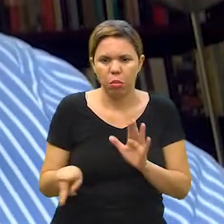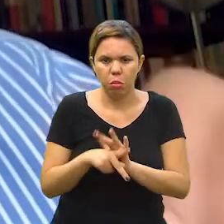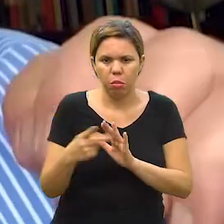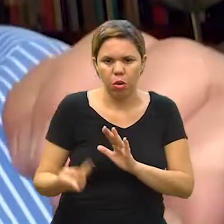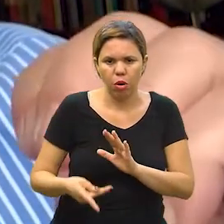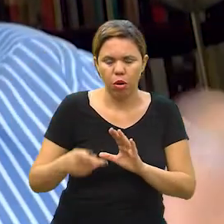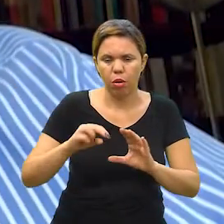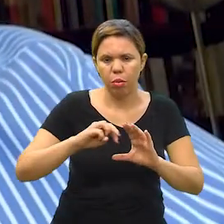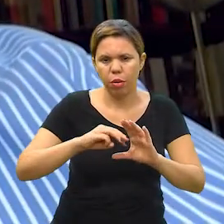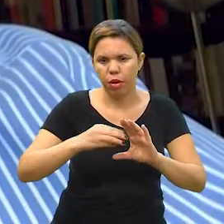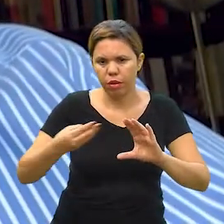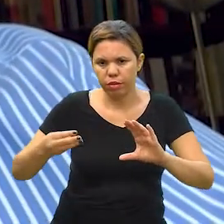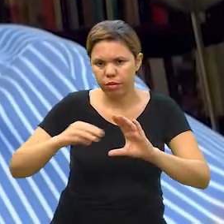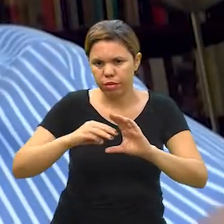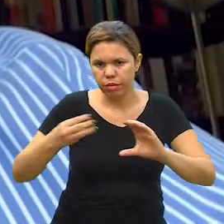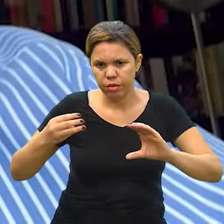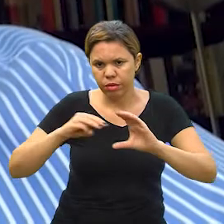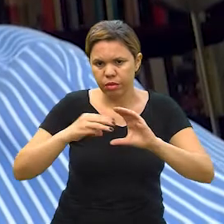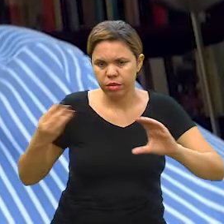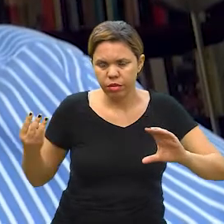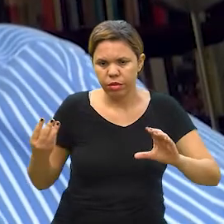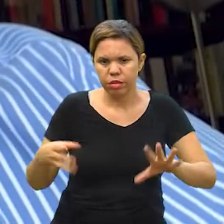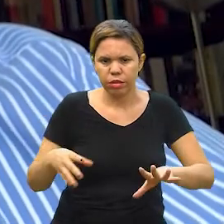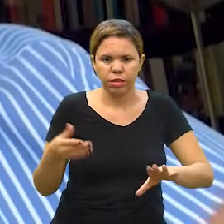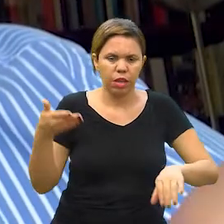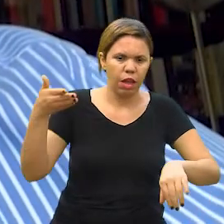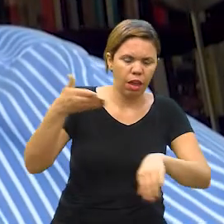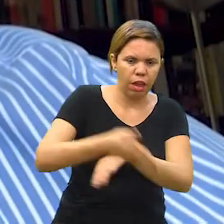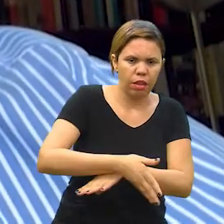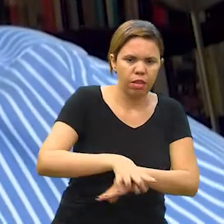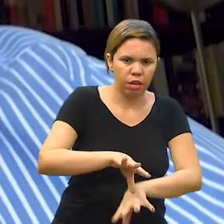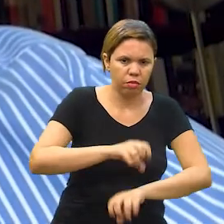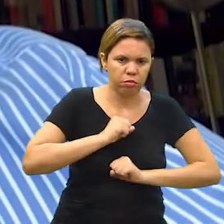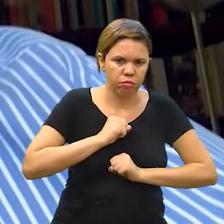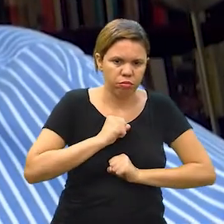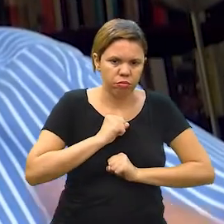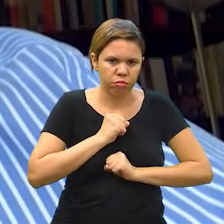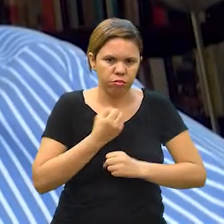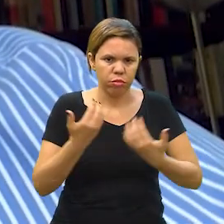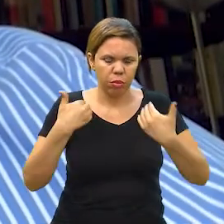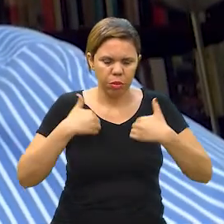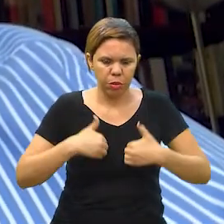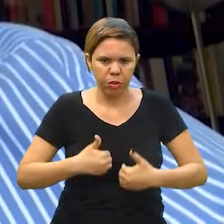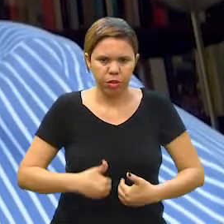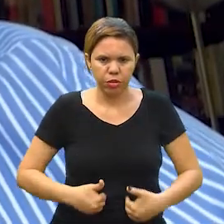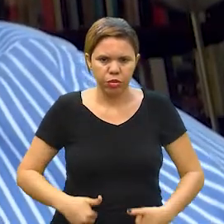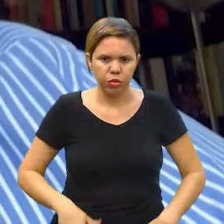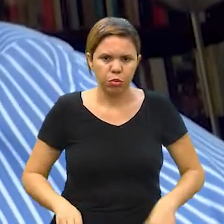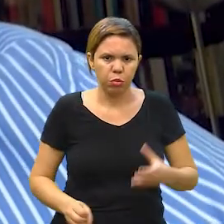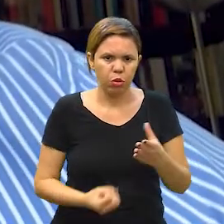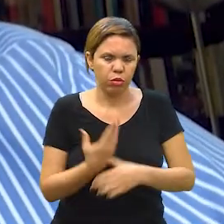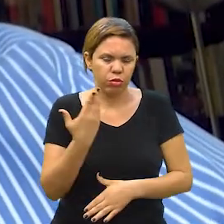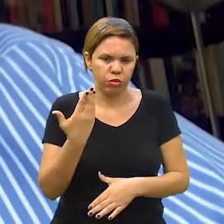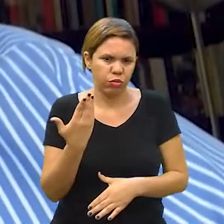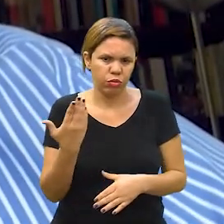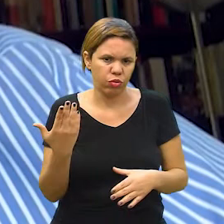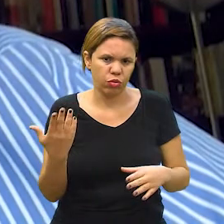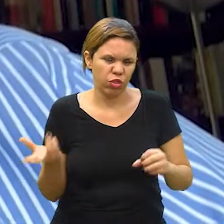que identificam invasores do nosso organismo. Esses invasores eles podem ser